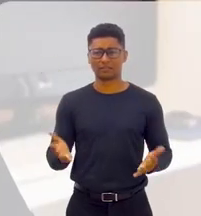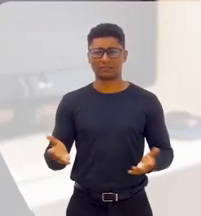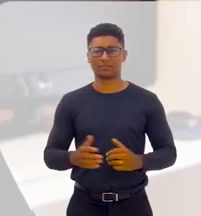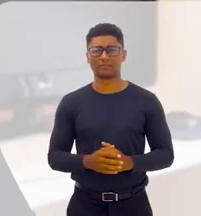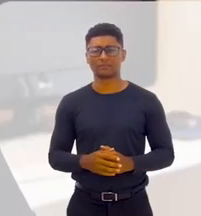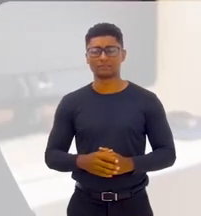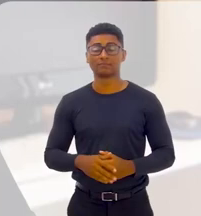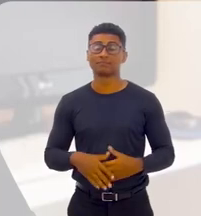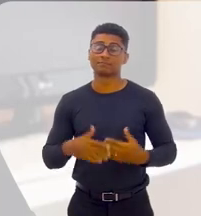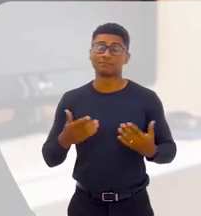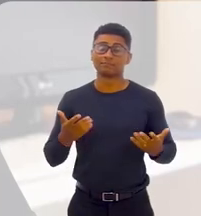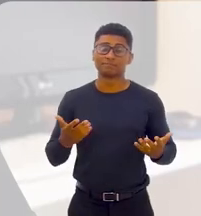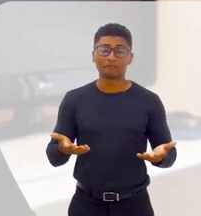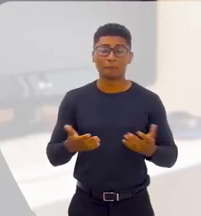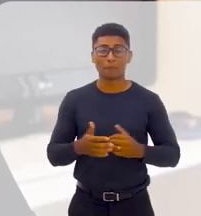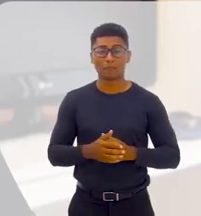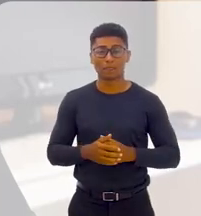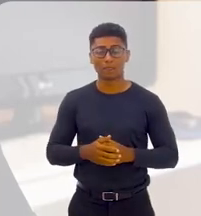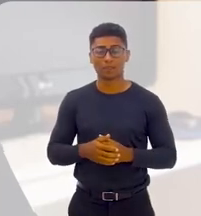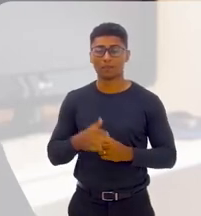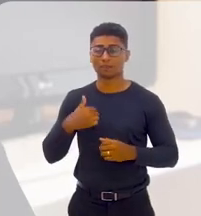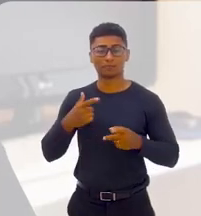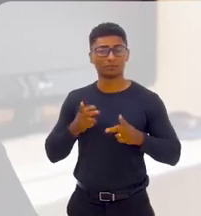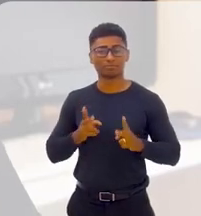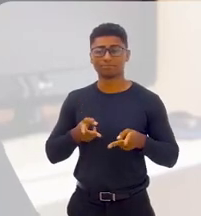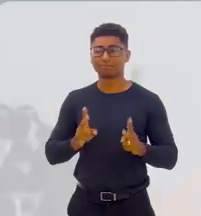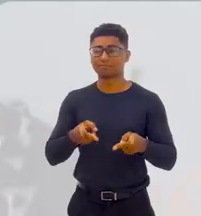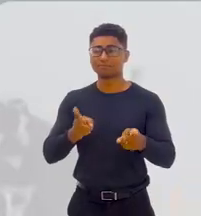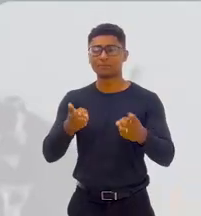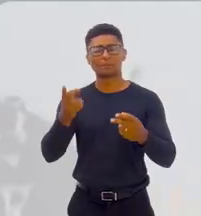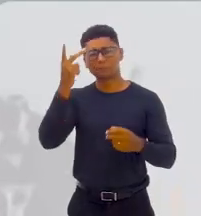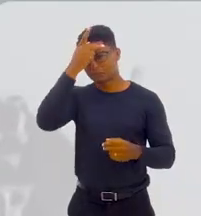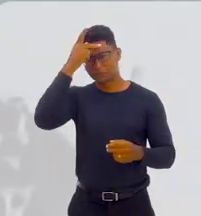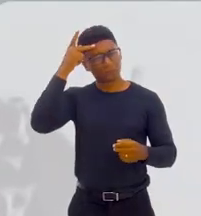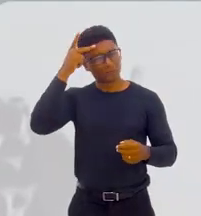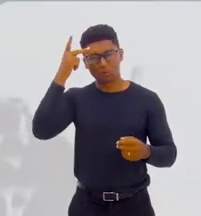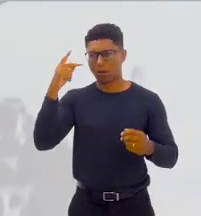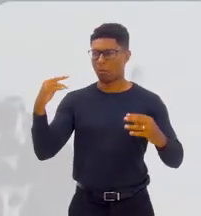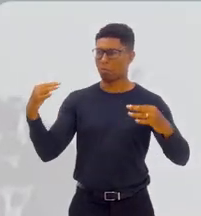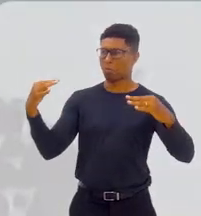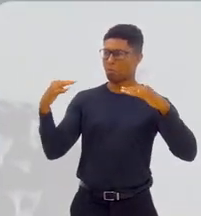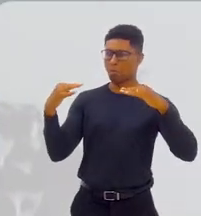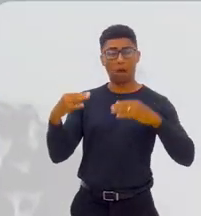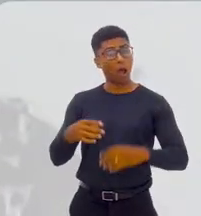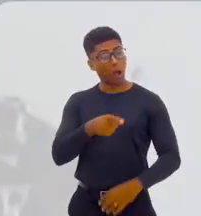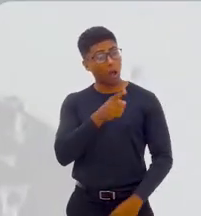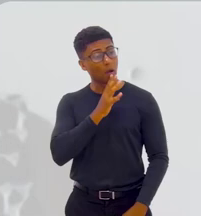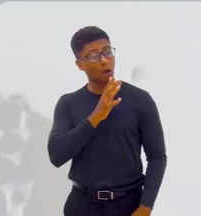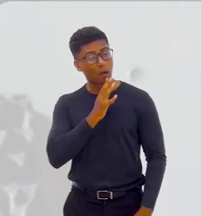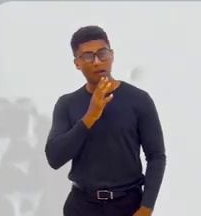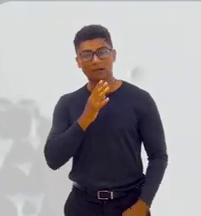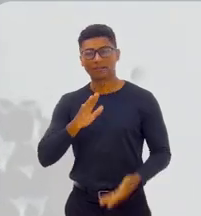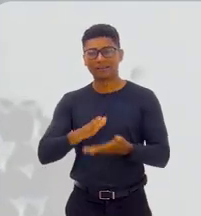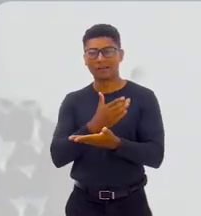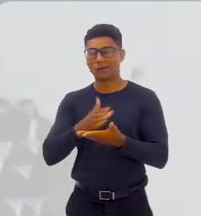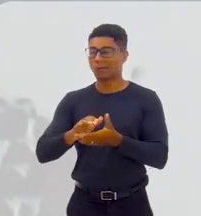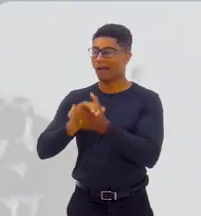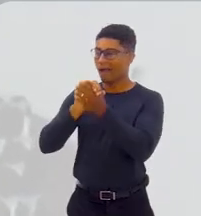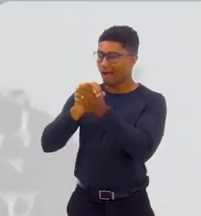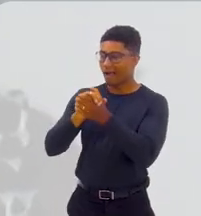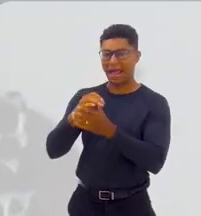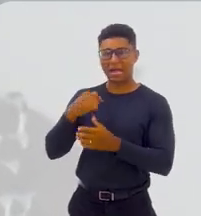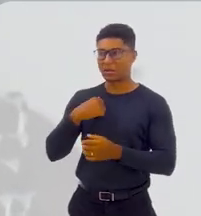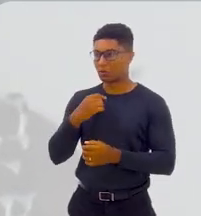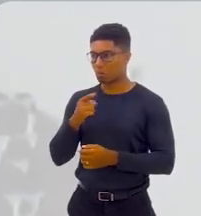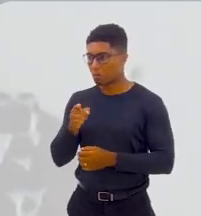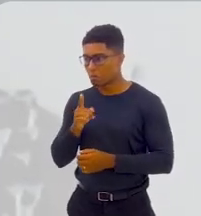isso de mim. Então, por conta disso, assim, eu sempre fui uma pessoa muito pública, assim, onde eu vou, as pessoas me conhecem, tem gente que me cumprimenta, eu não sei